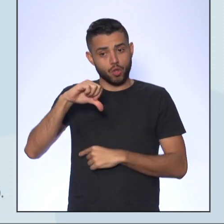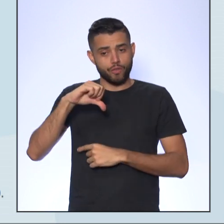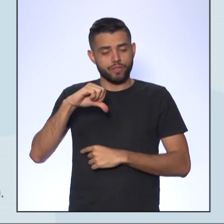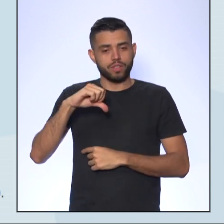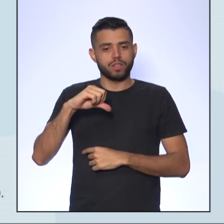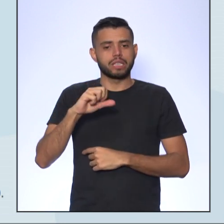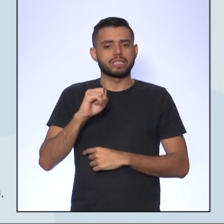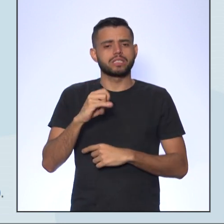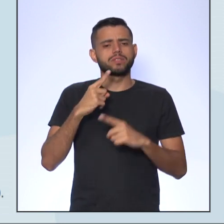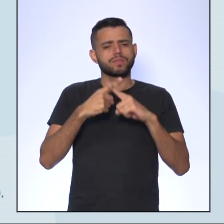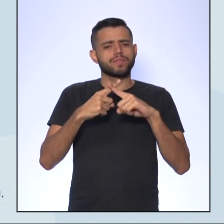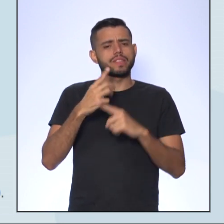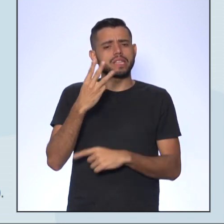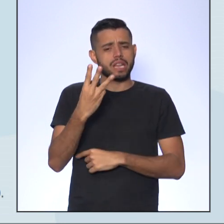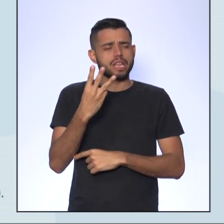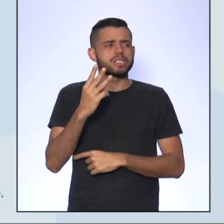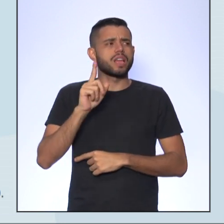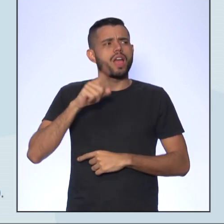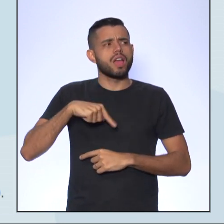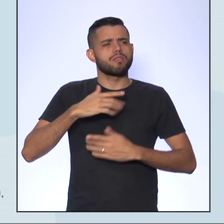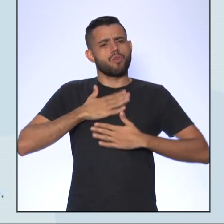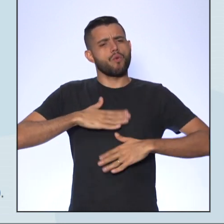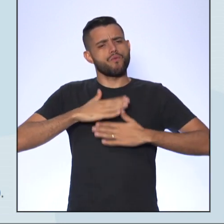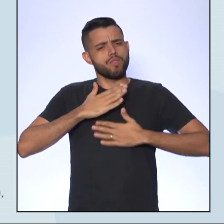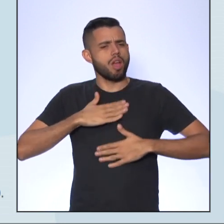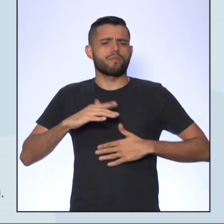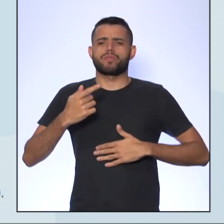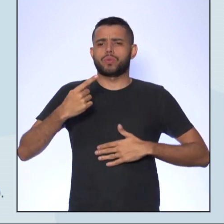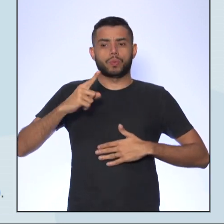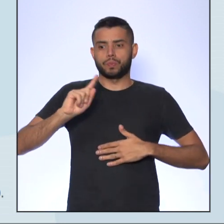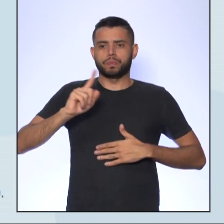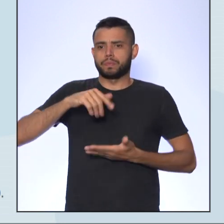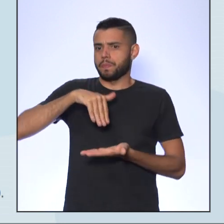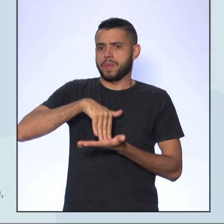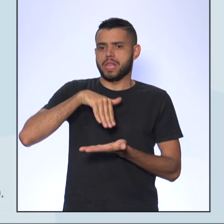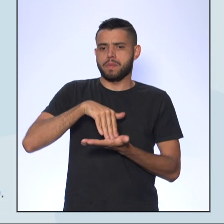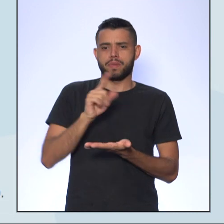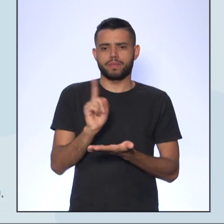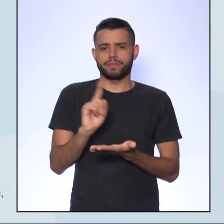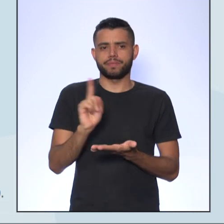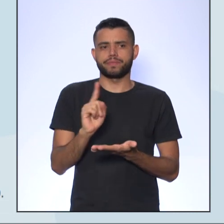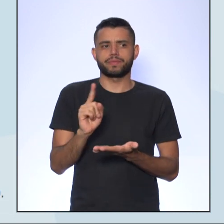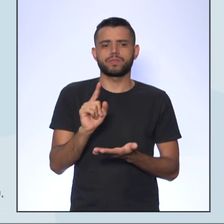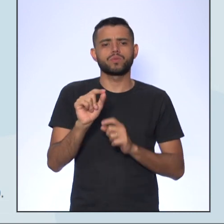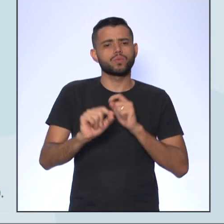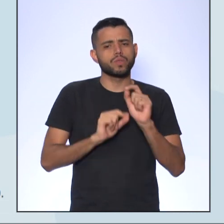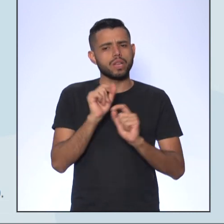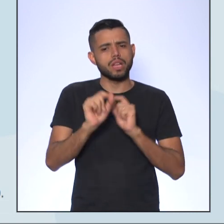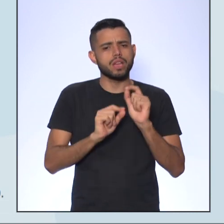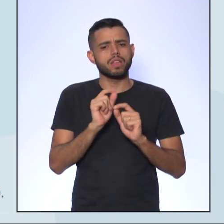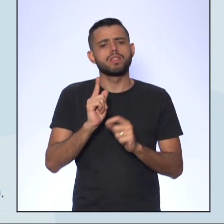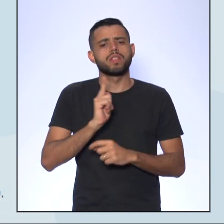uma lotação confortável, não necessariamente a mínima, né? Nós teríamos